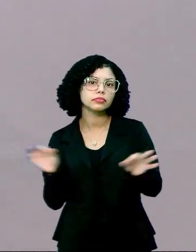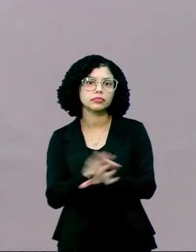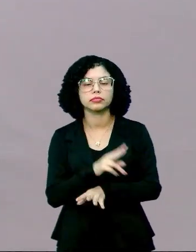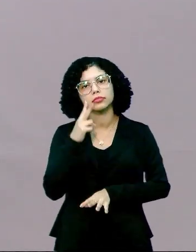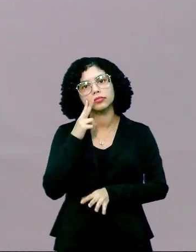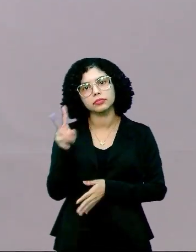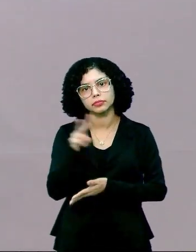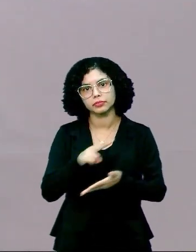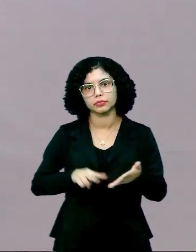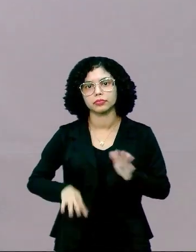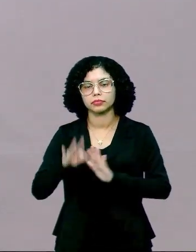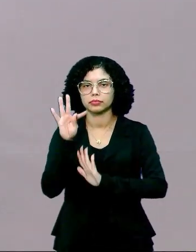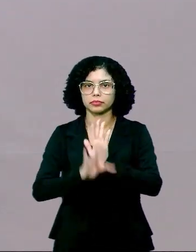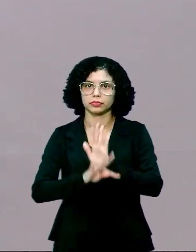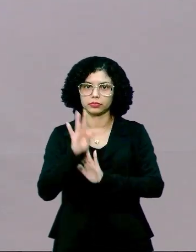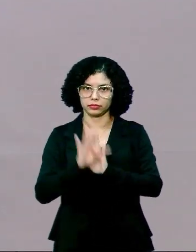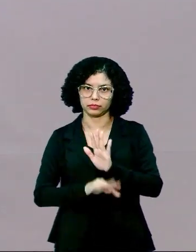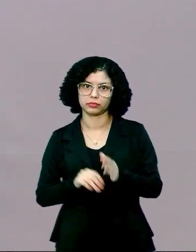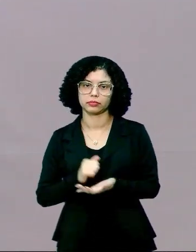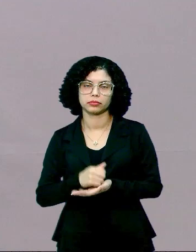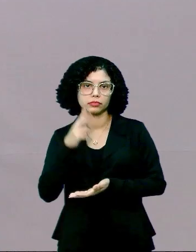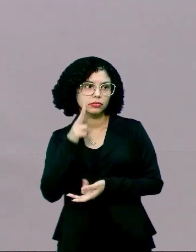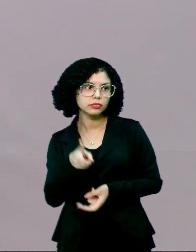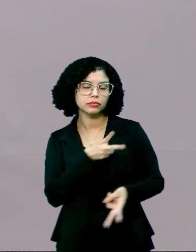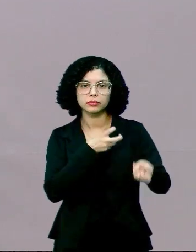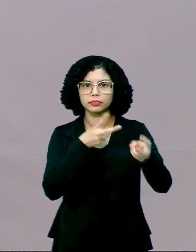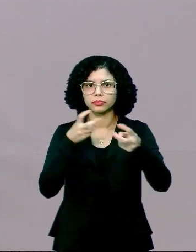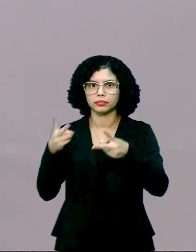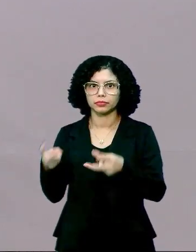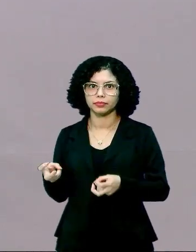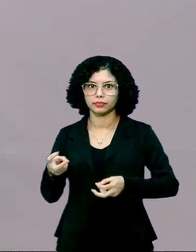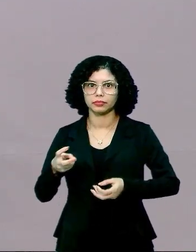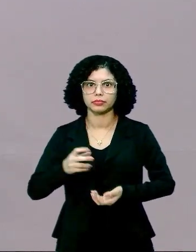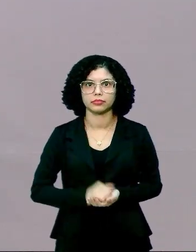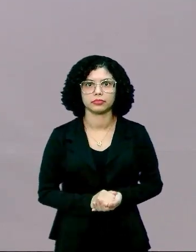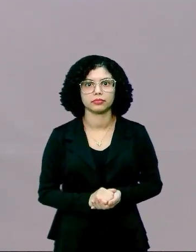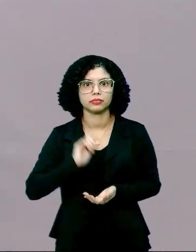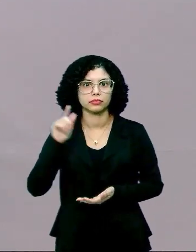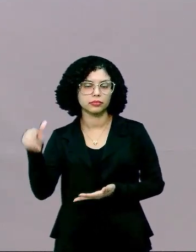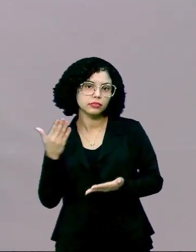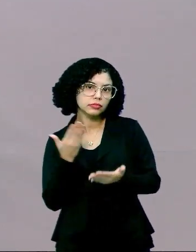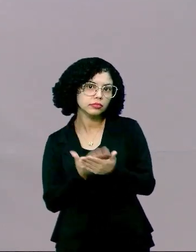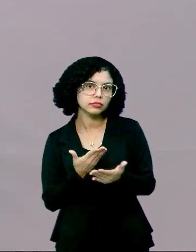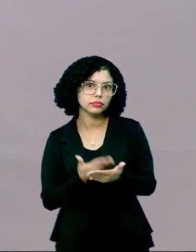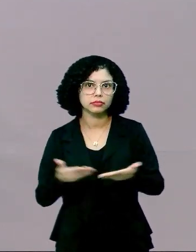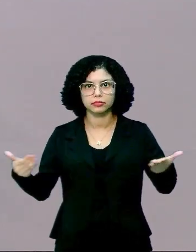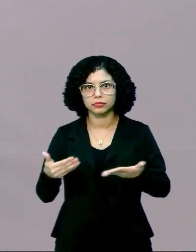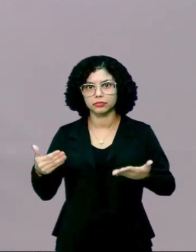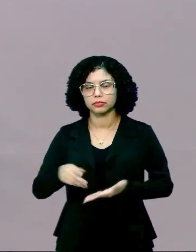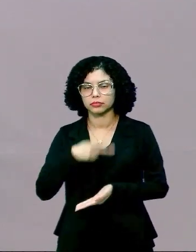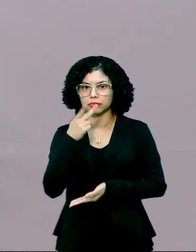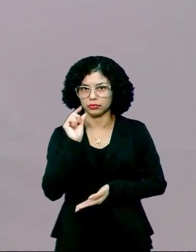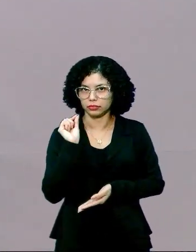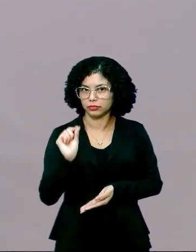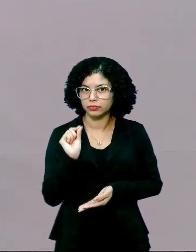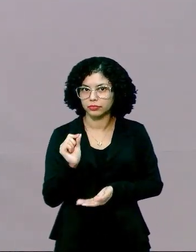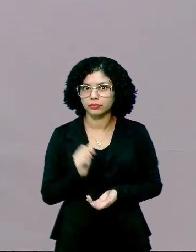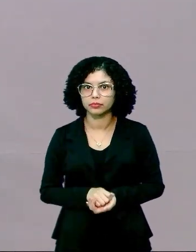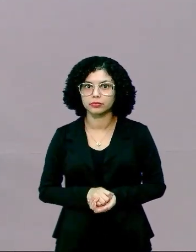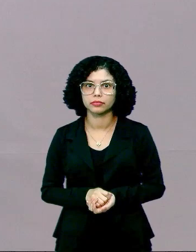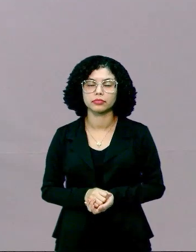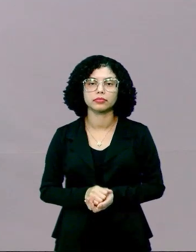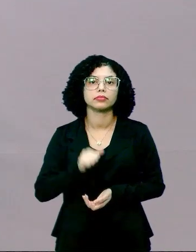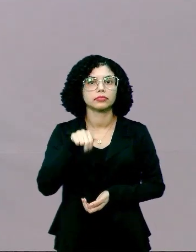Acabamos de fazer a leitura do texto e vocês observaram aí que na aula de hoje fala sobre a questão